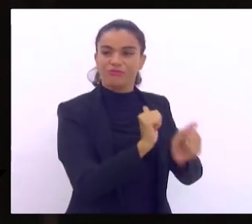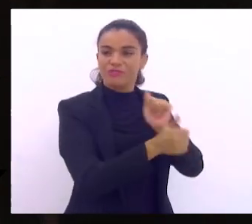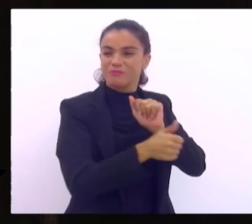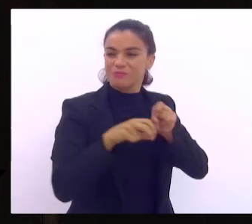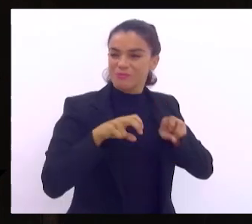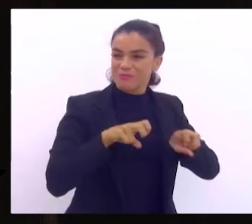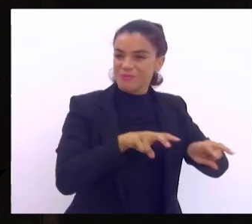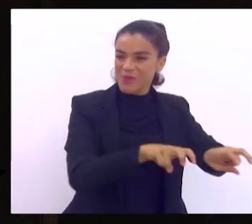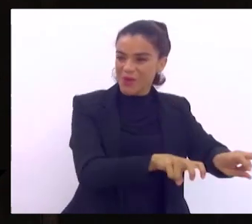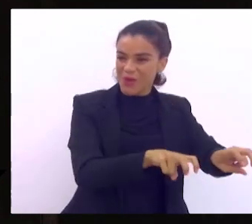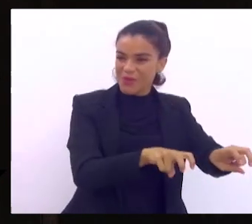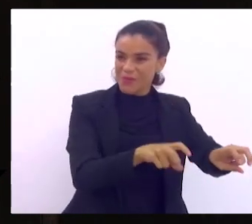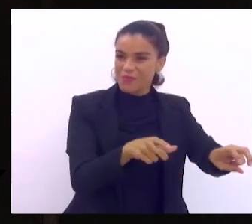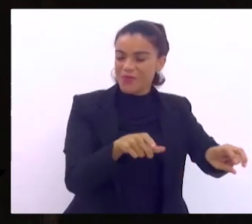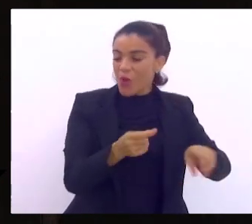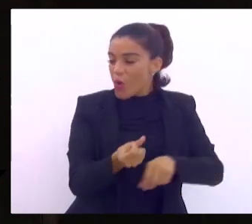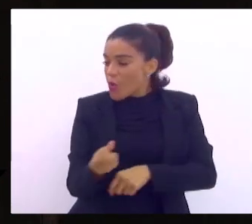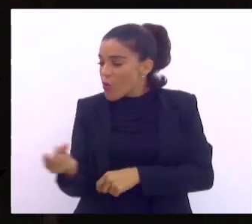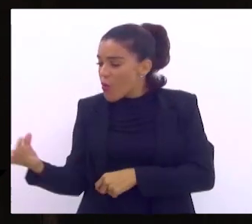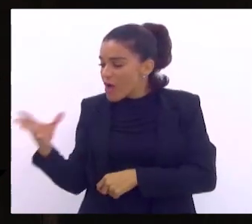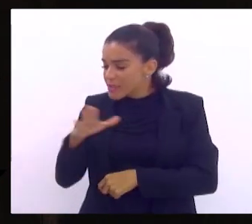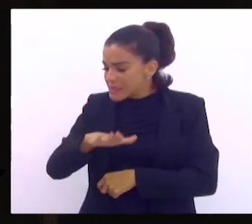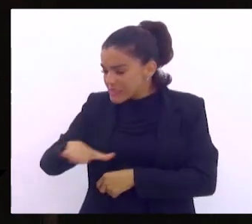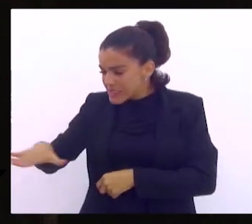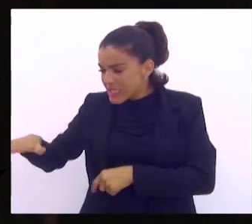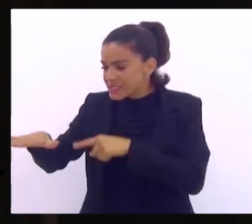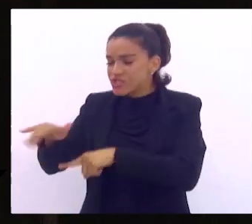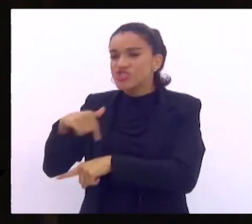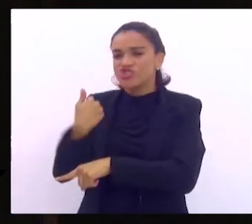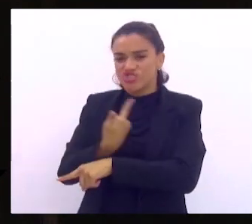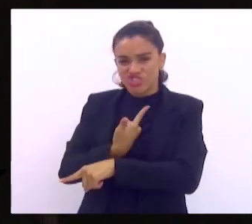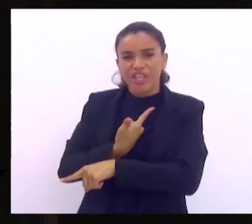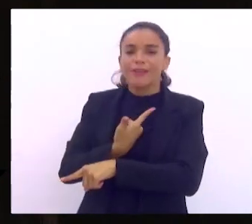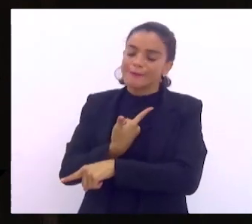Quantos meninos foram resgatados? Perdemos alguns, sim.